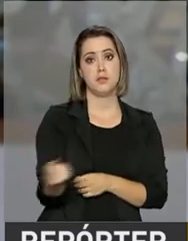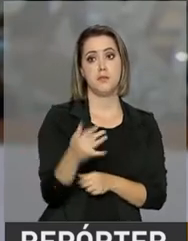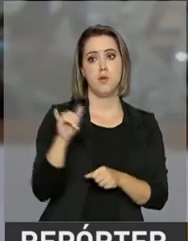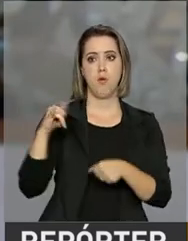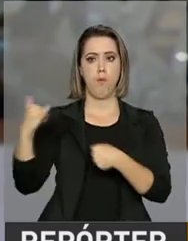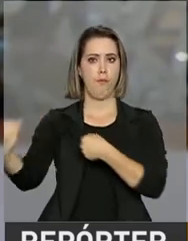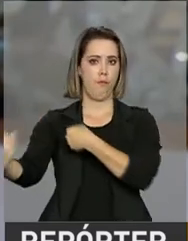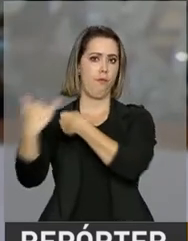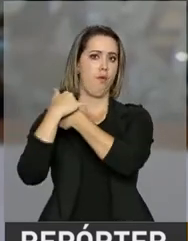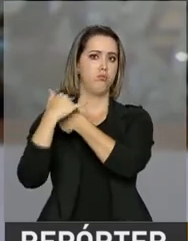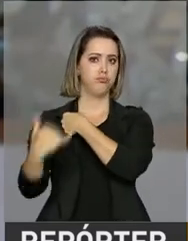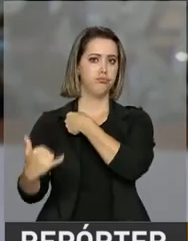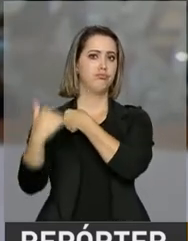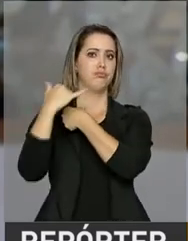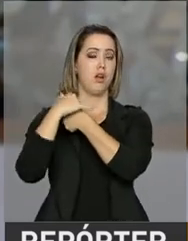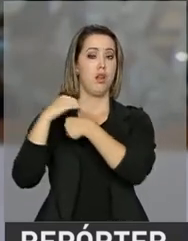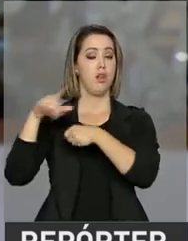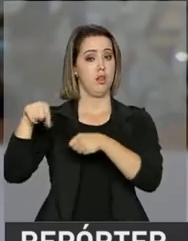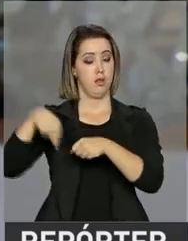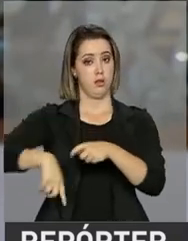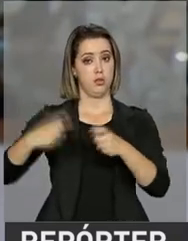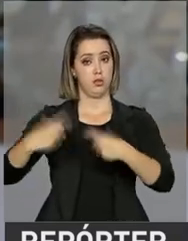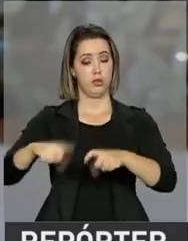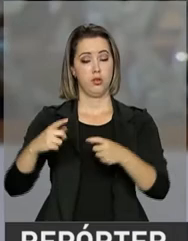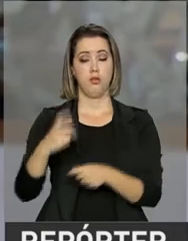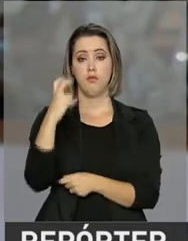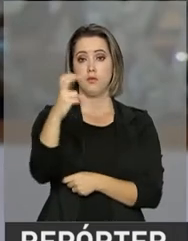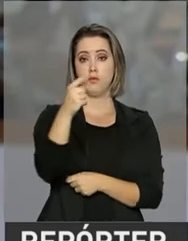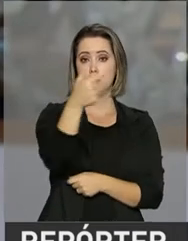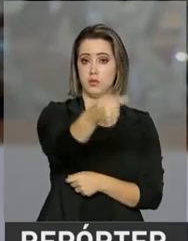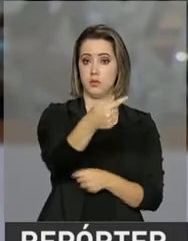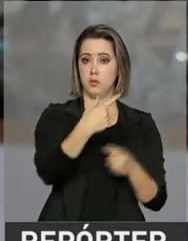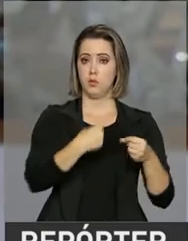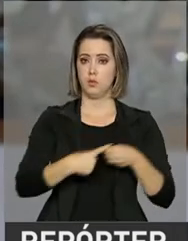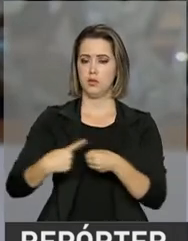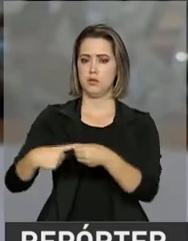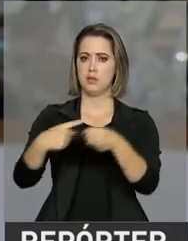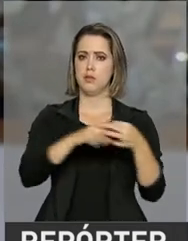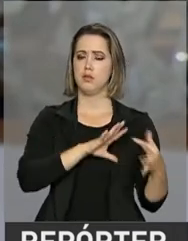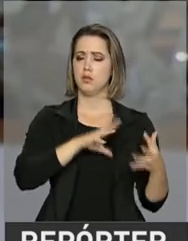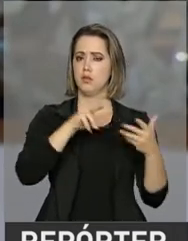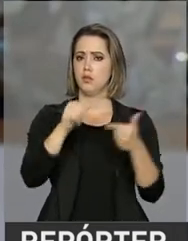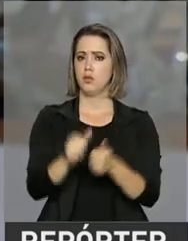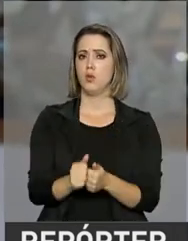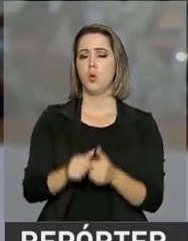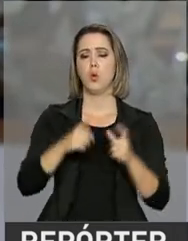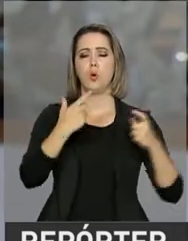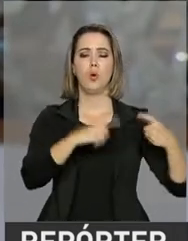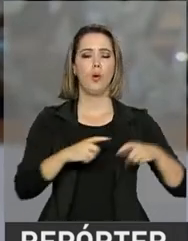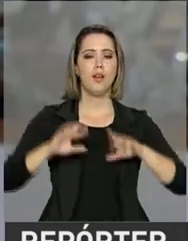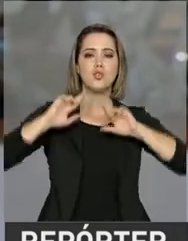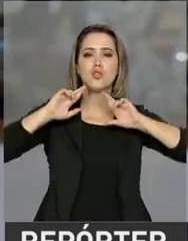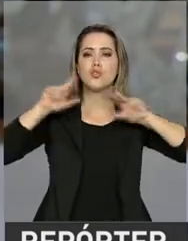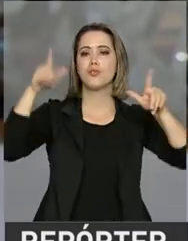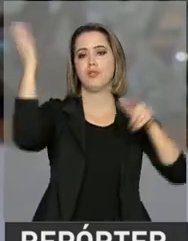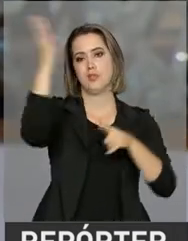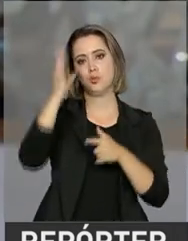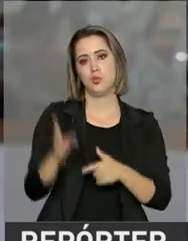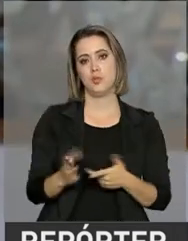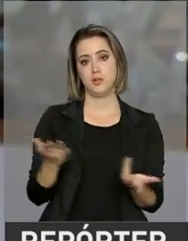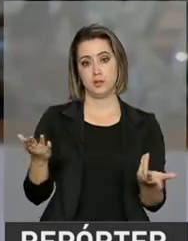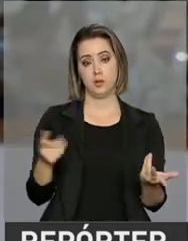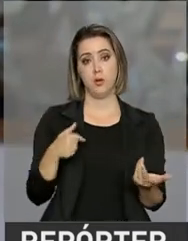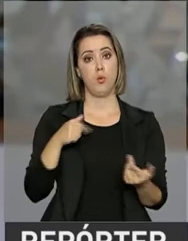internacionais diretos semanais vindos de 57 cidades do mundo para diversas regiões do país a maior